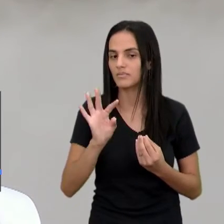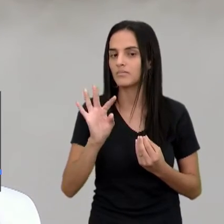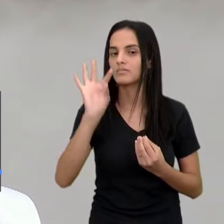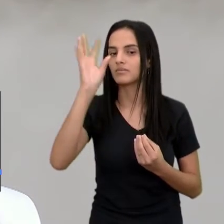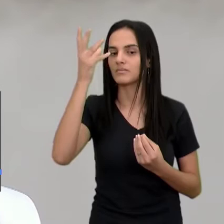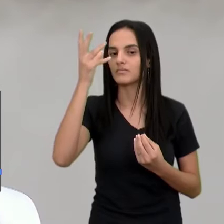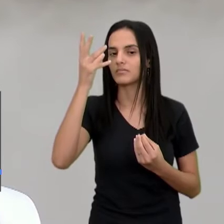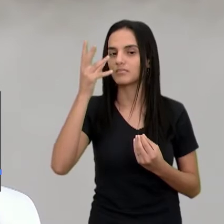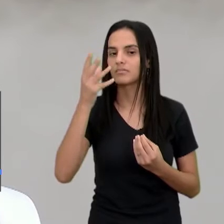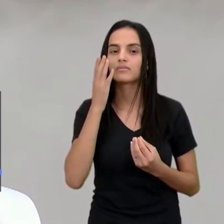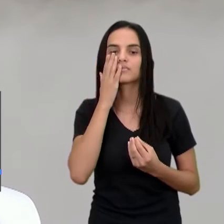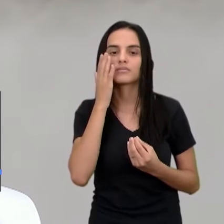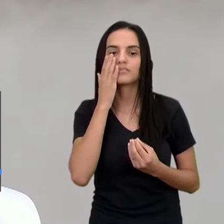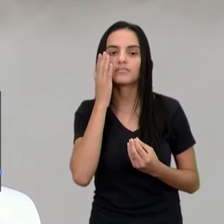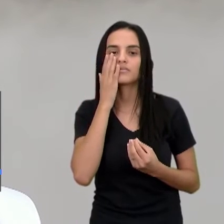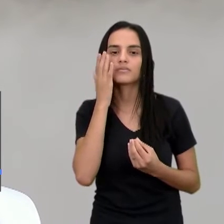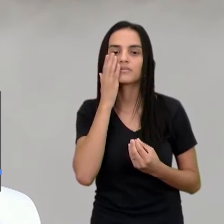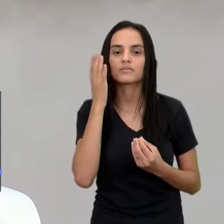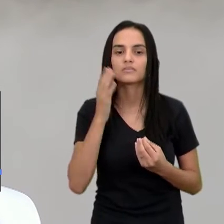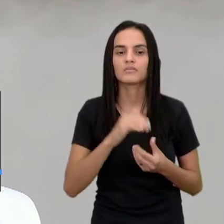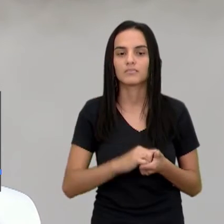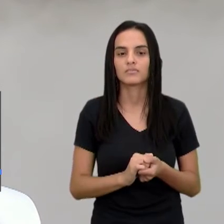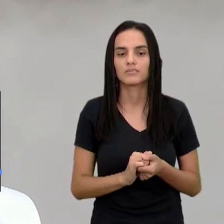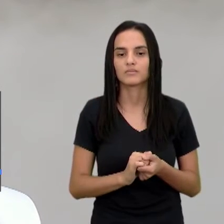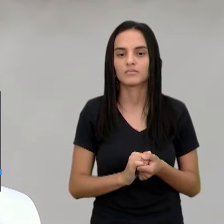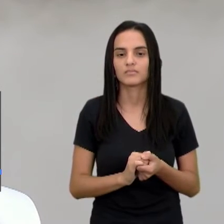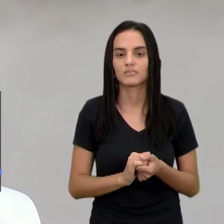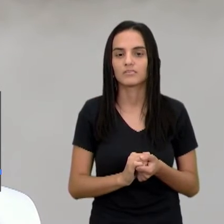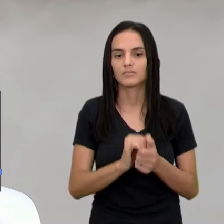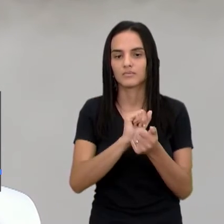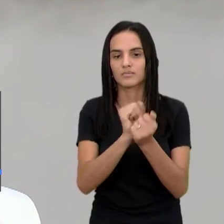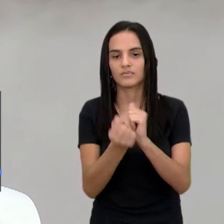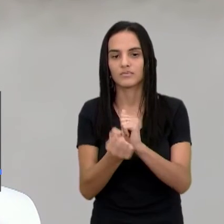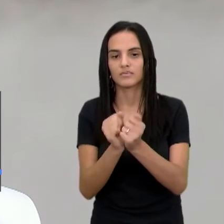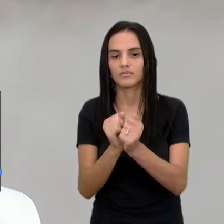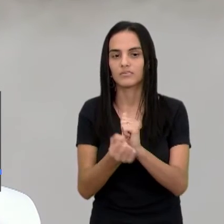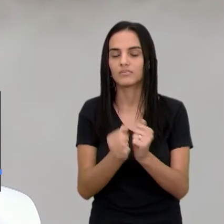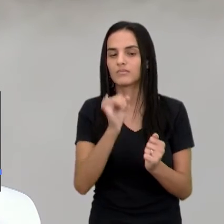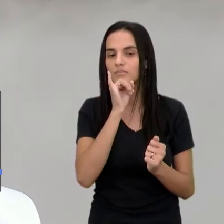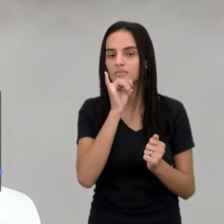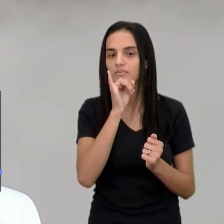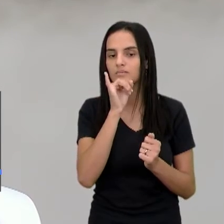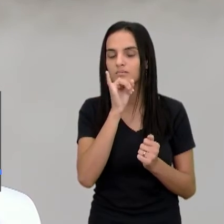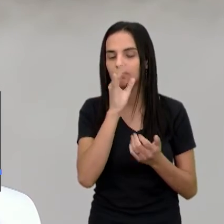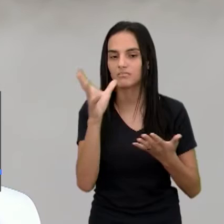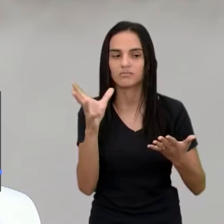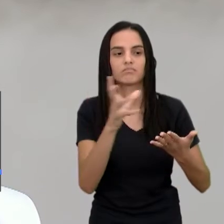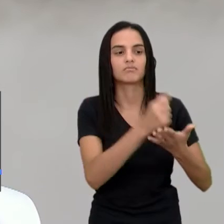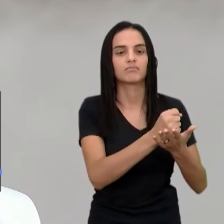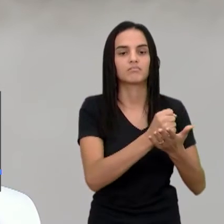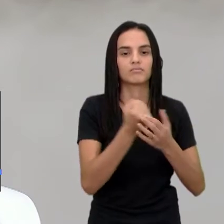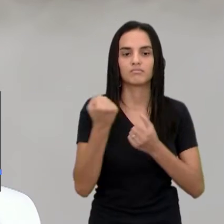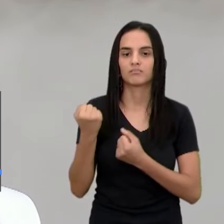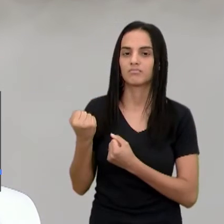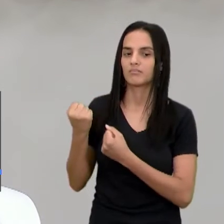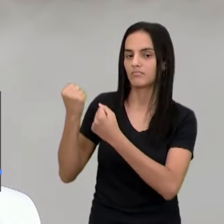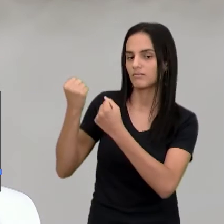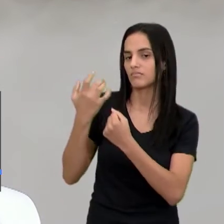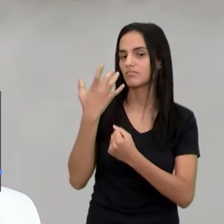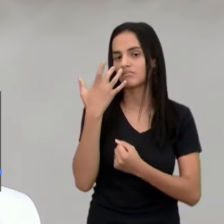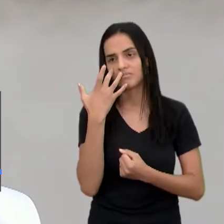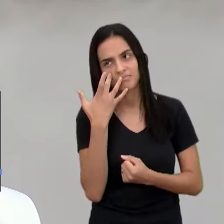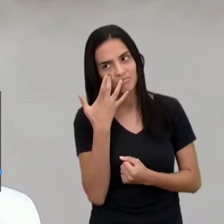ali, lidar com essas elites, né? Se o escravizado, por exemplo, toma o poder. Então, eu partiria, acho que